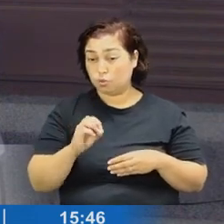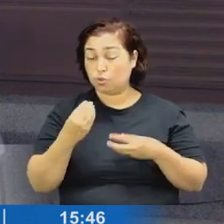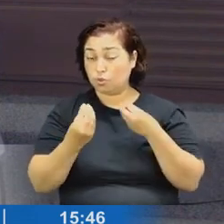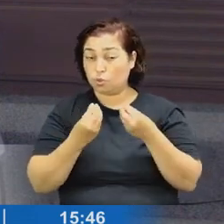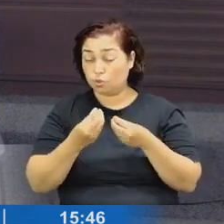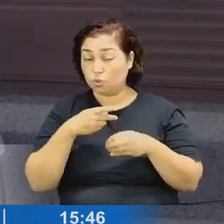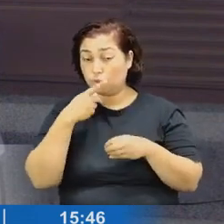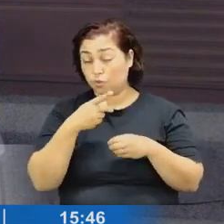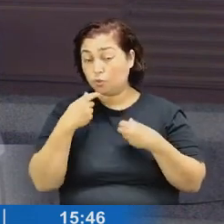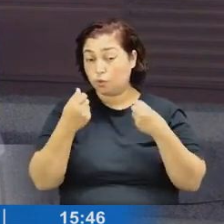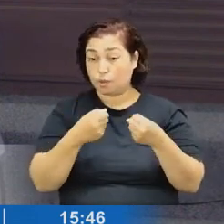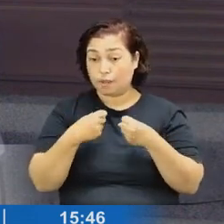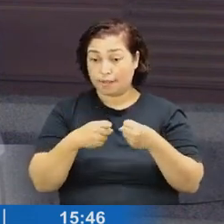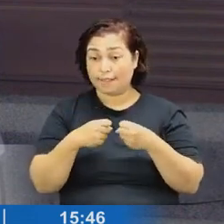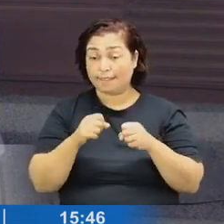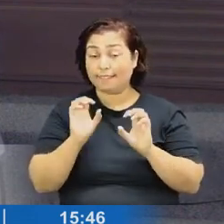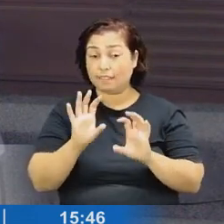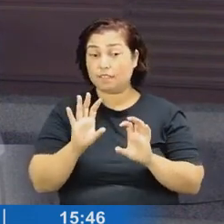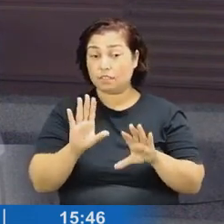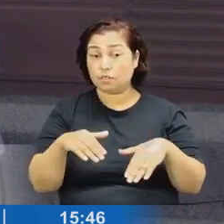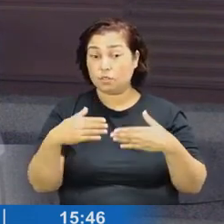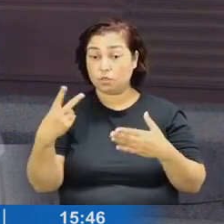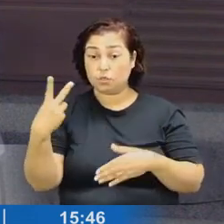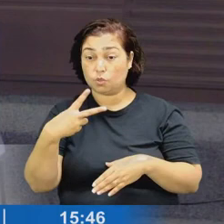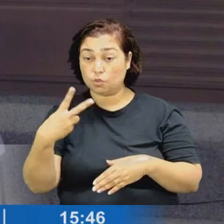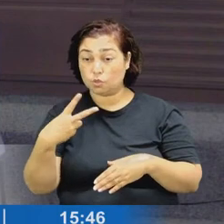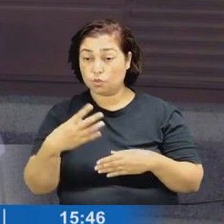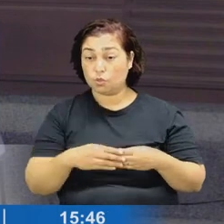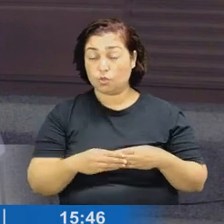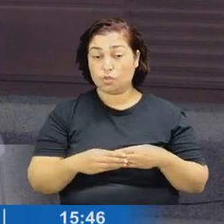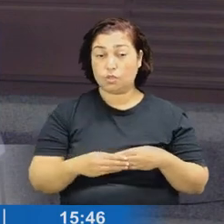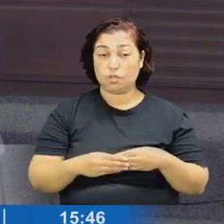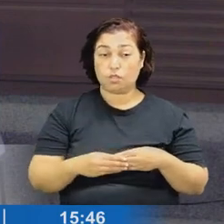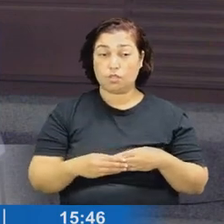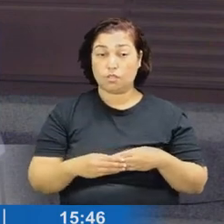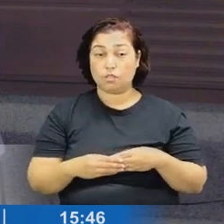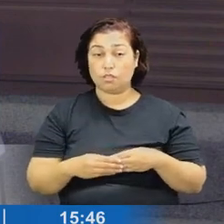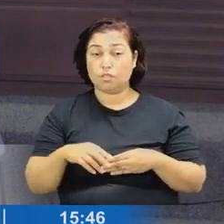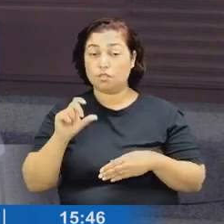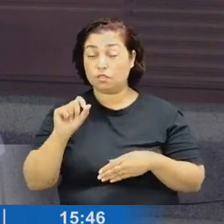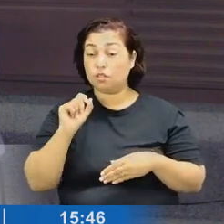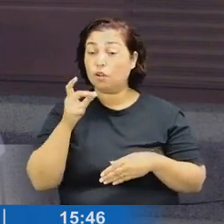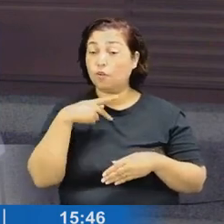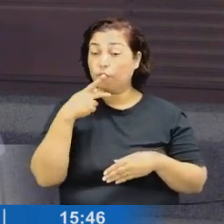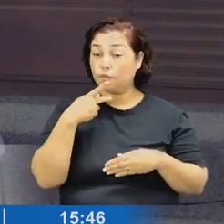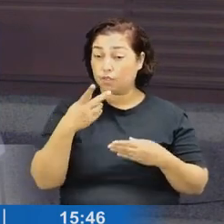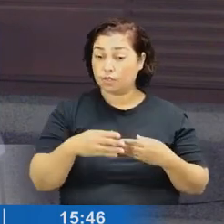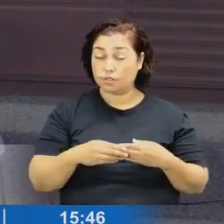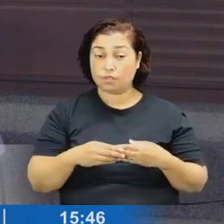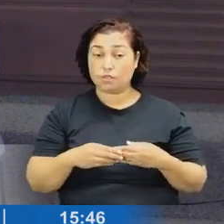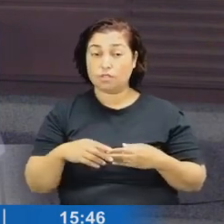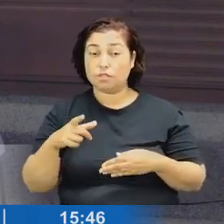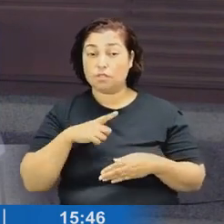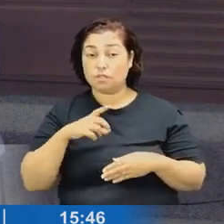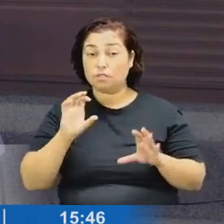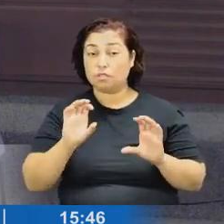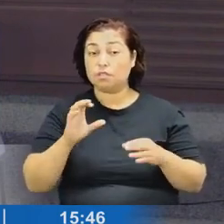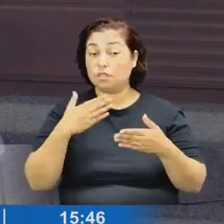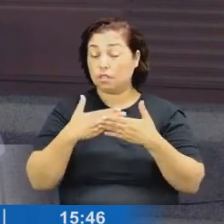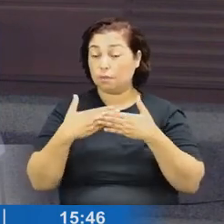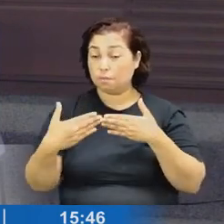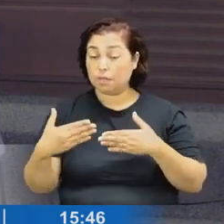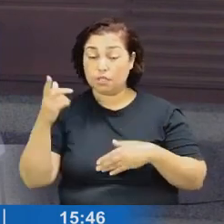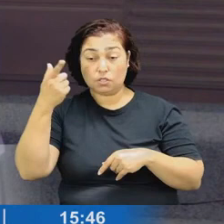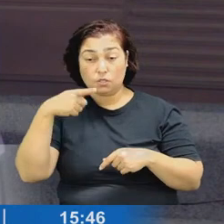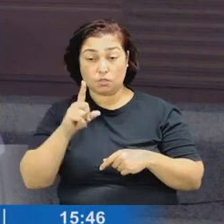então você precisa e assim e quando tem dois afiados vira uma disputa mesmo do que tá falando e aí tem tem sim quem perde quem ganha